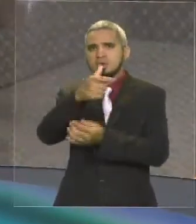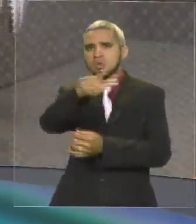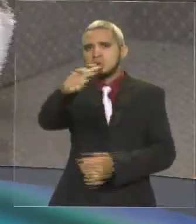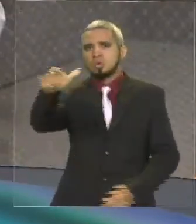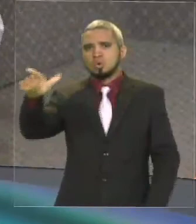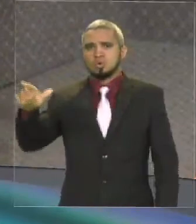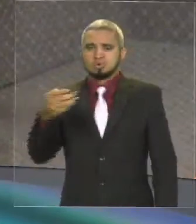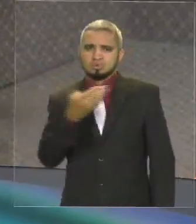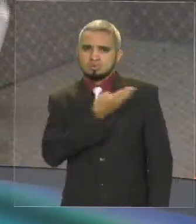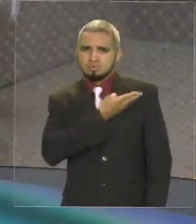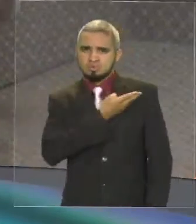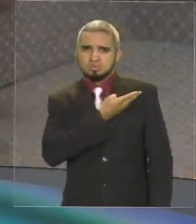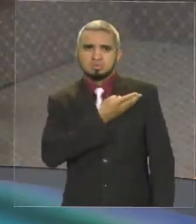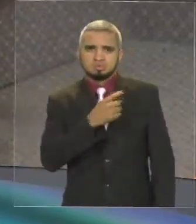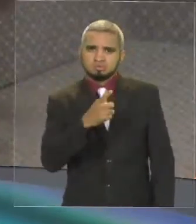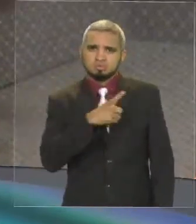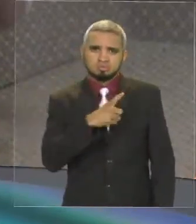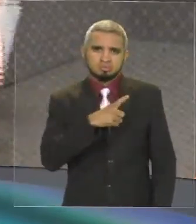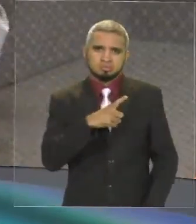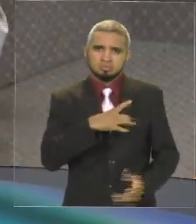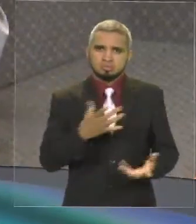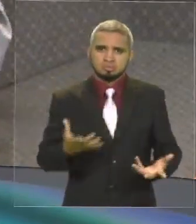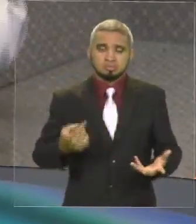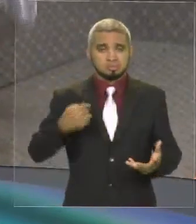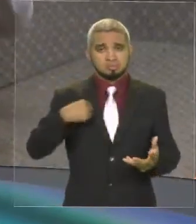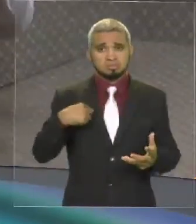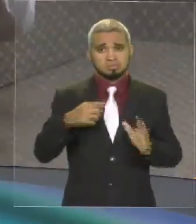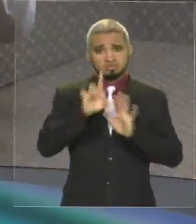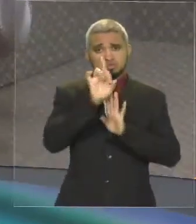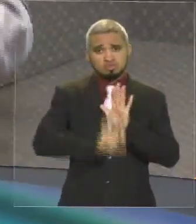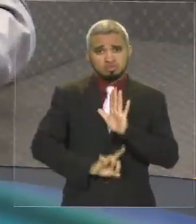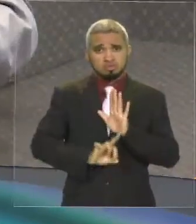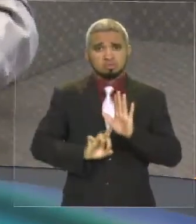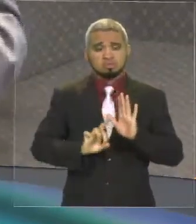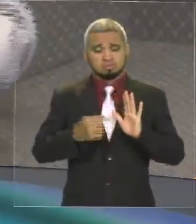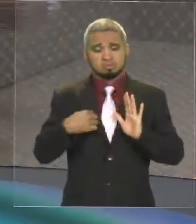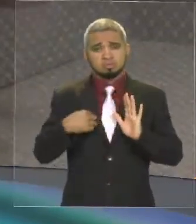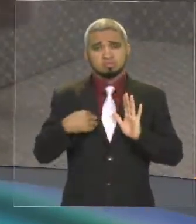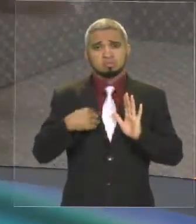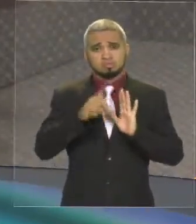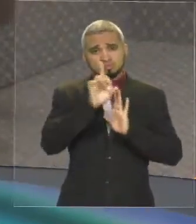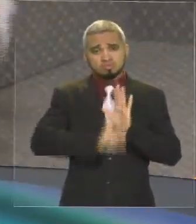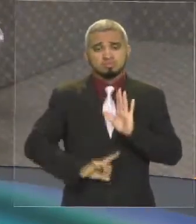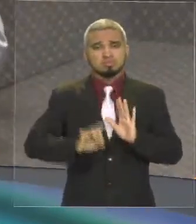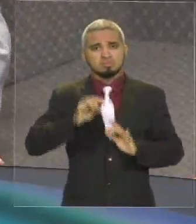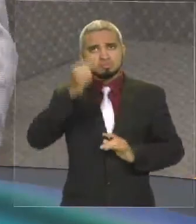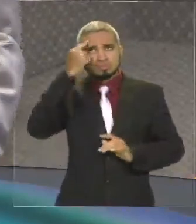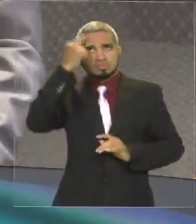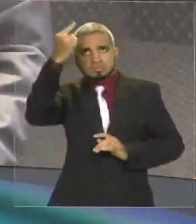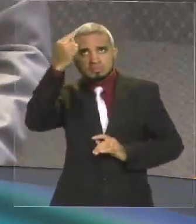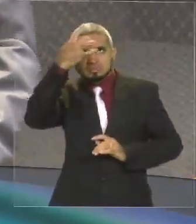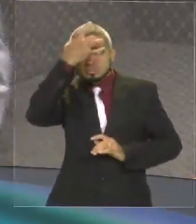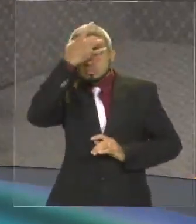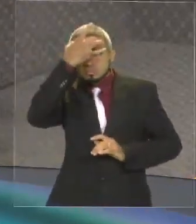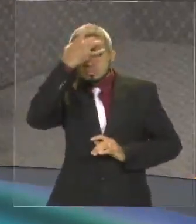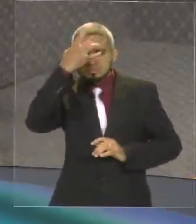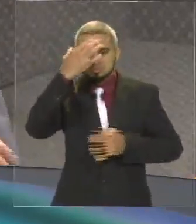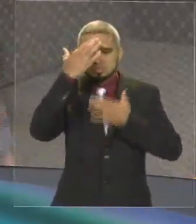tenho independência aqui para fazer o que eu achar conveniente, o que meus eleitores me disseram e o que minha consciência disser. Muito obrigado.